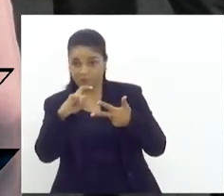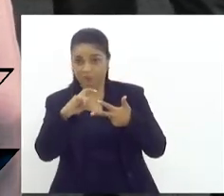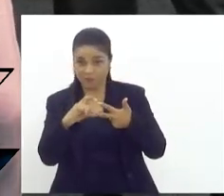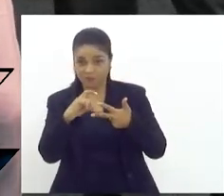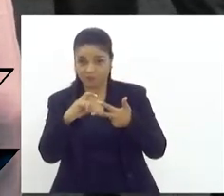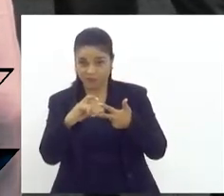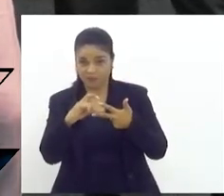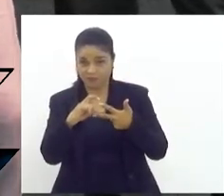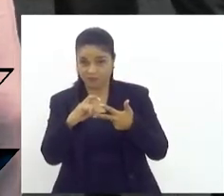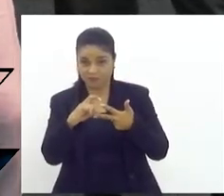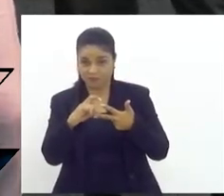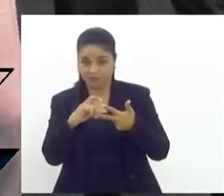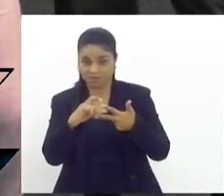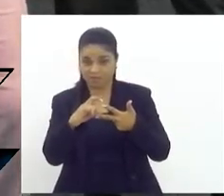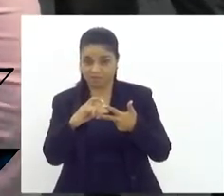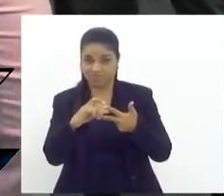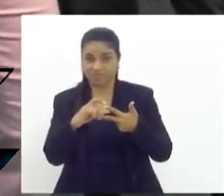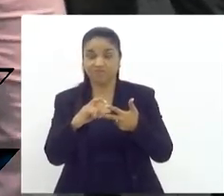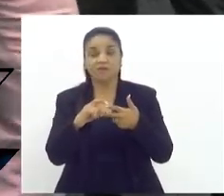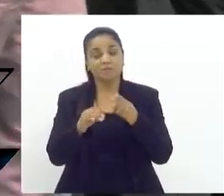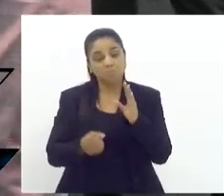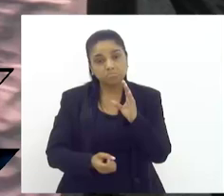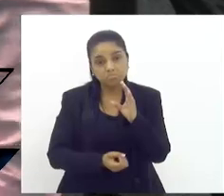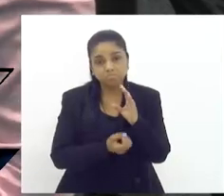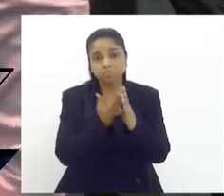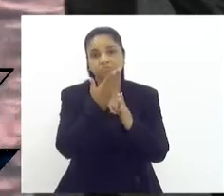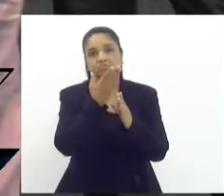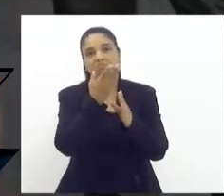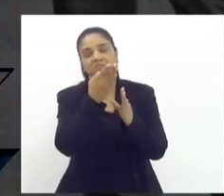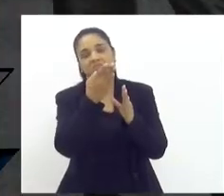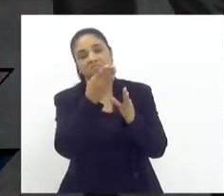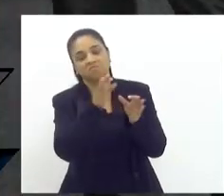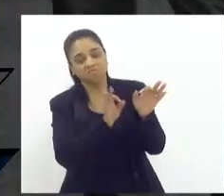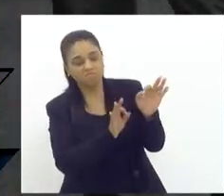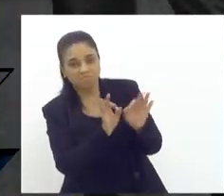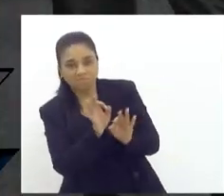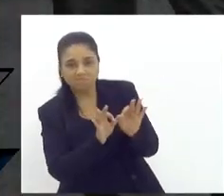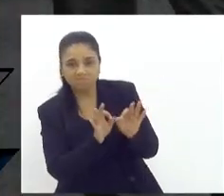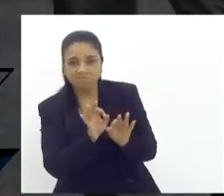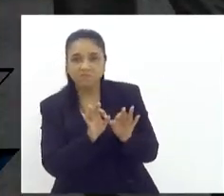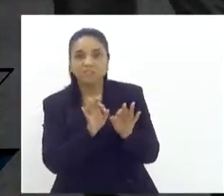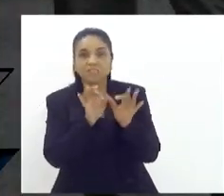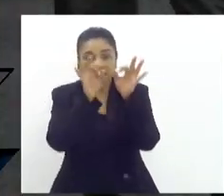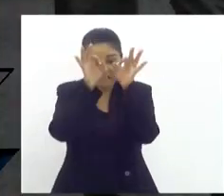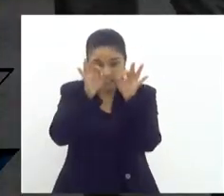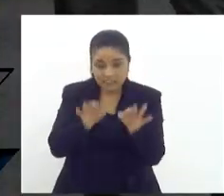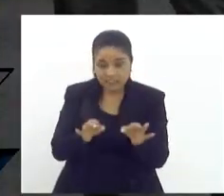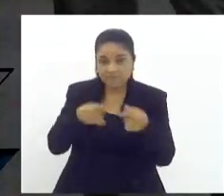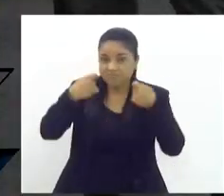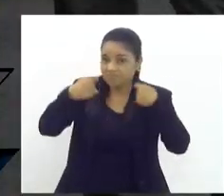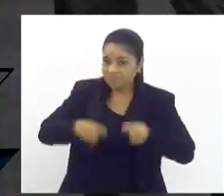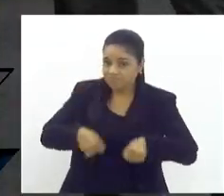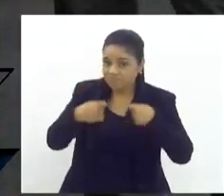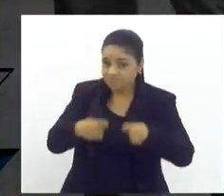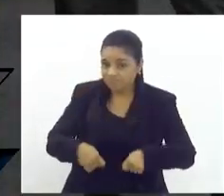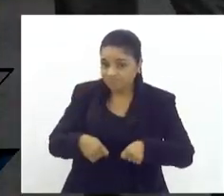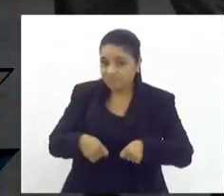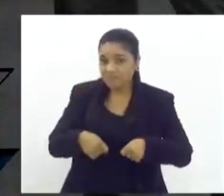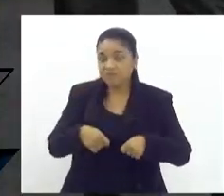tenha a criação desse programa que é necessário justo e legítimo